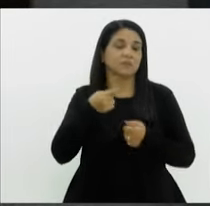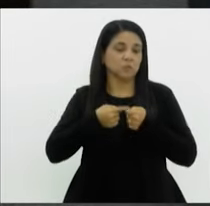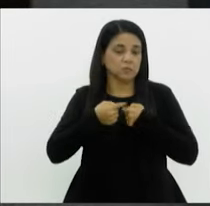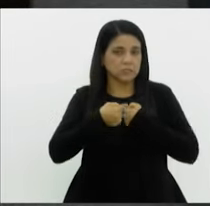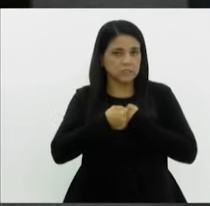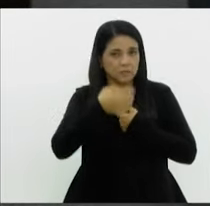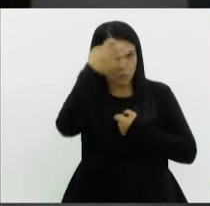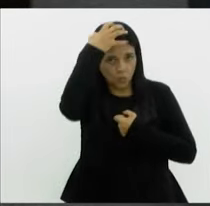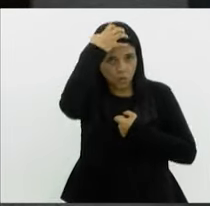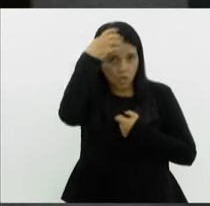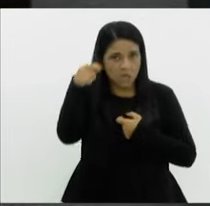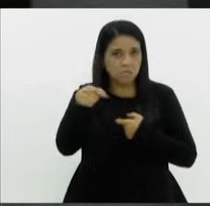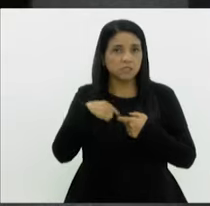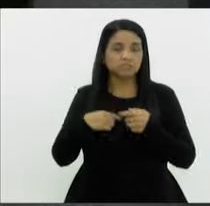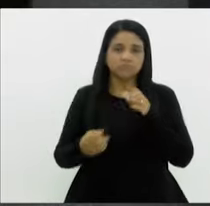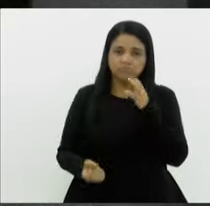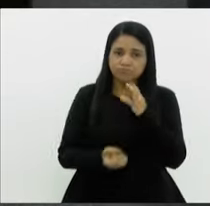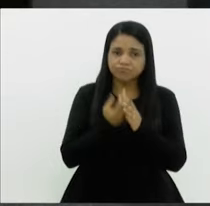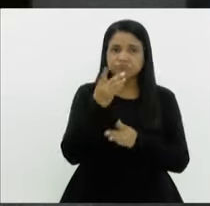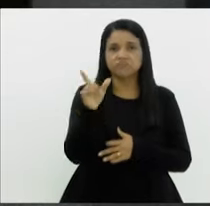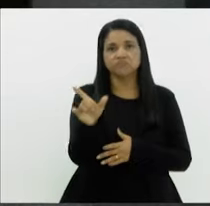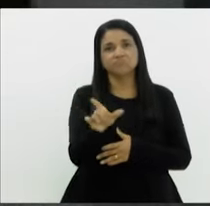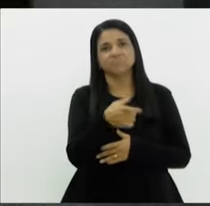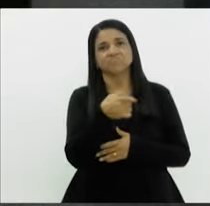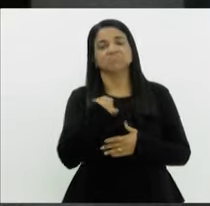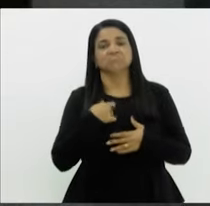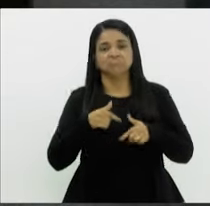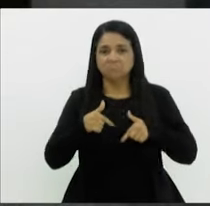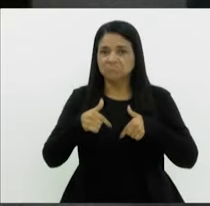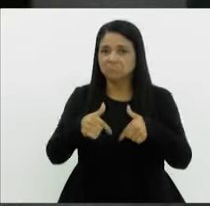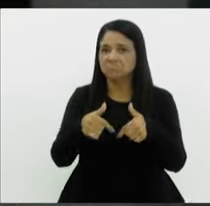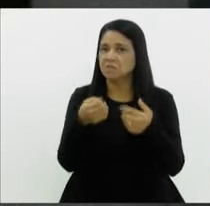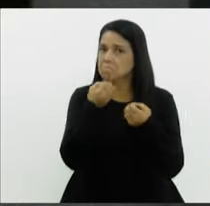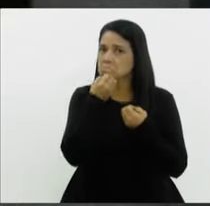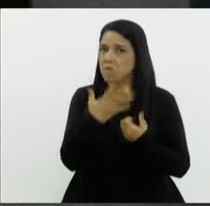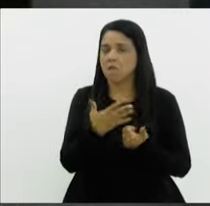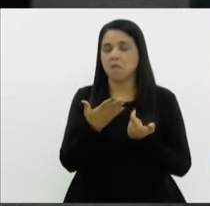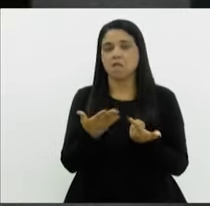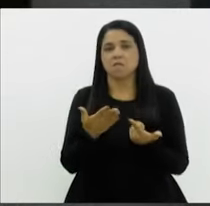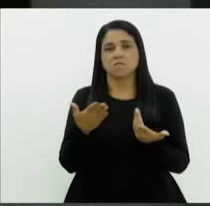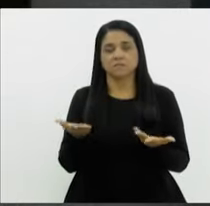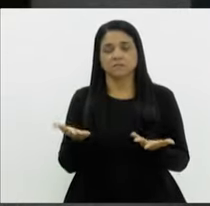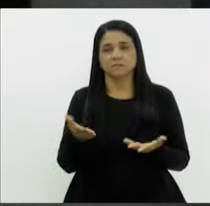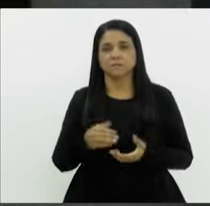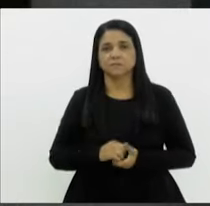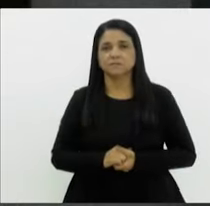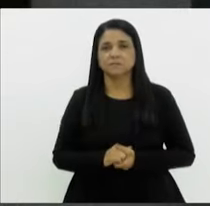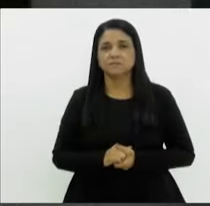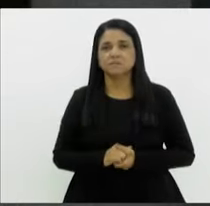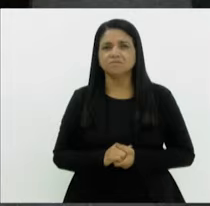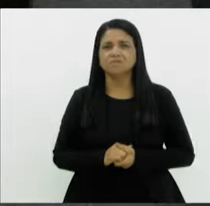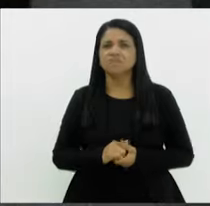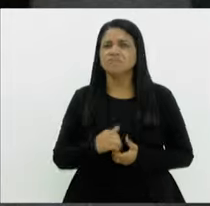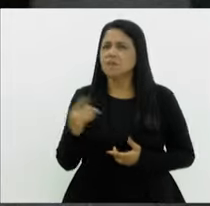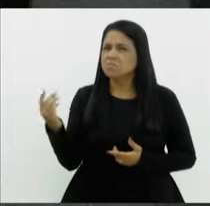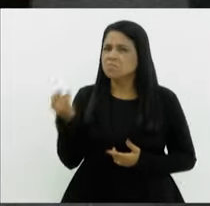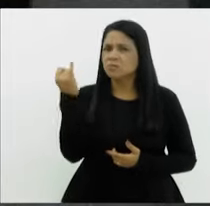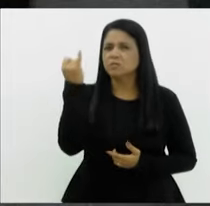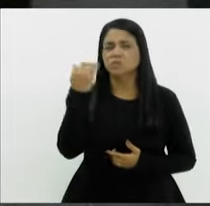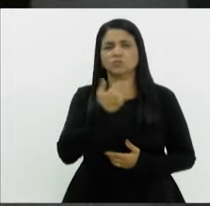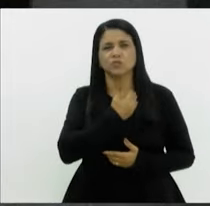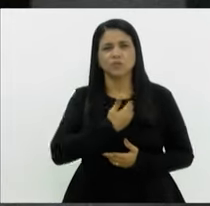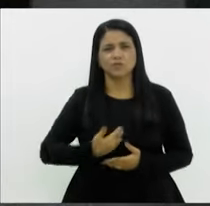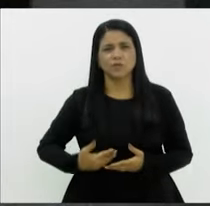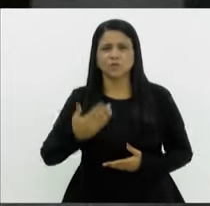foi implantado e bem sucedido. Eu acho muito importante isso, né? O governo tem uma série, o governo federal, o